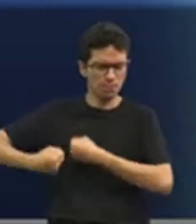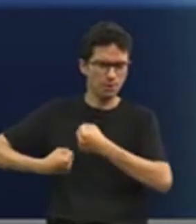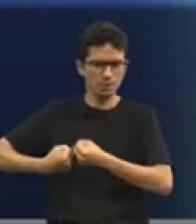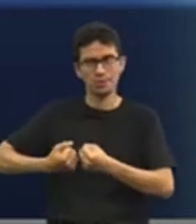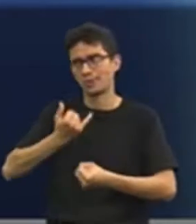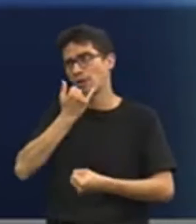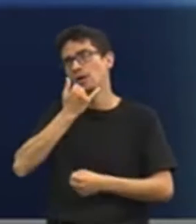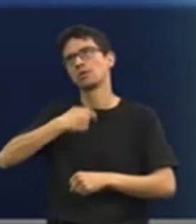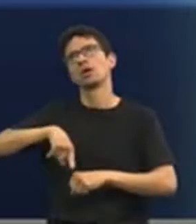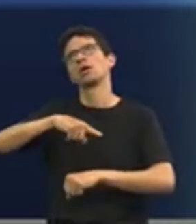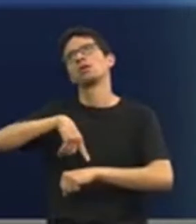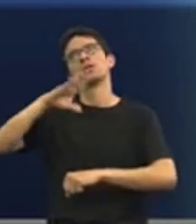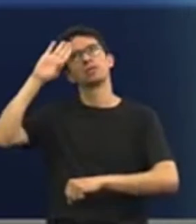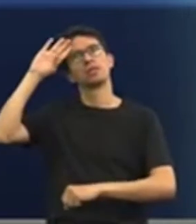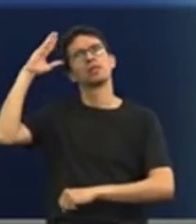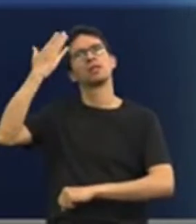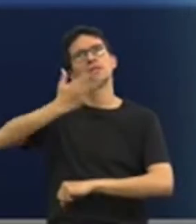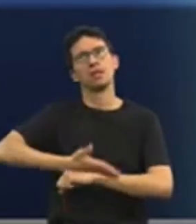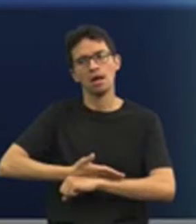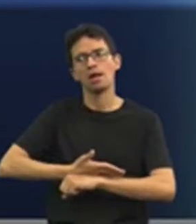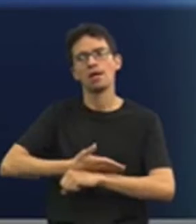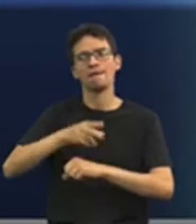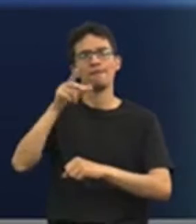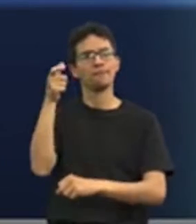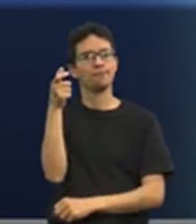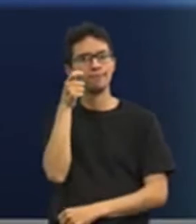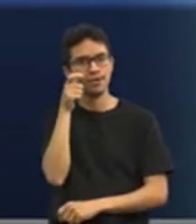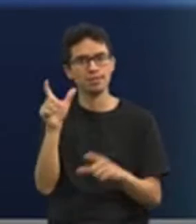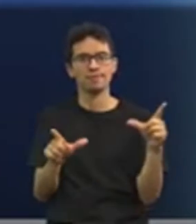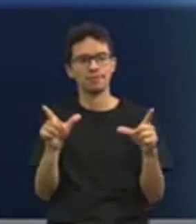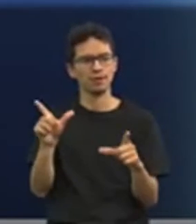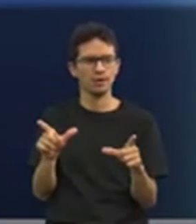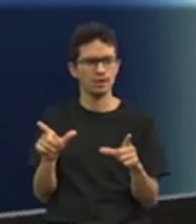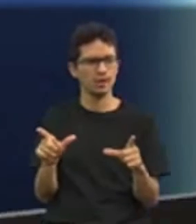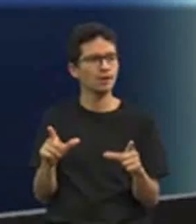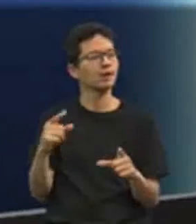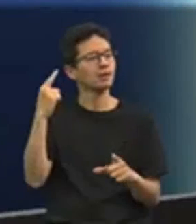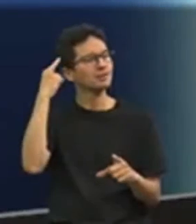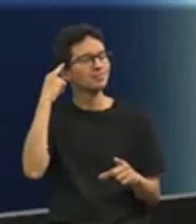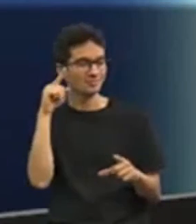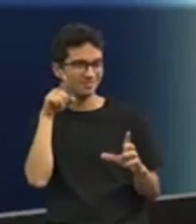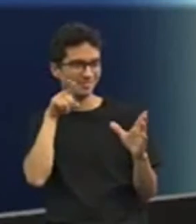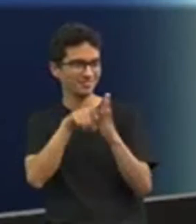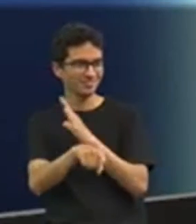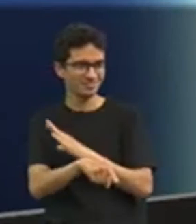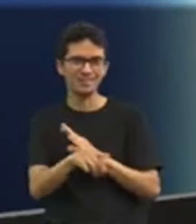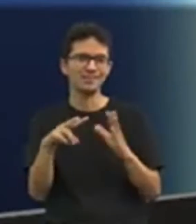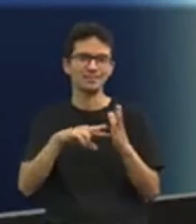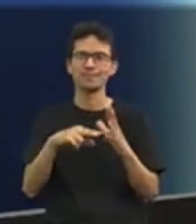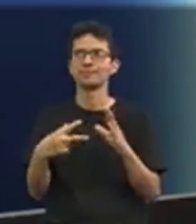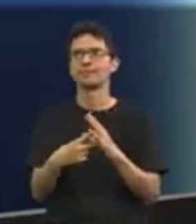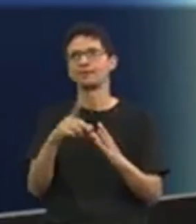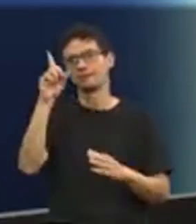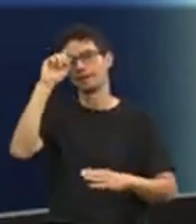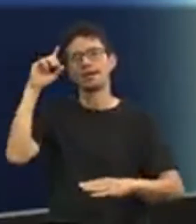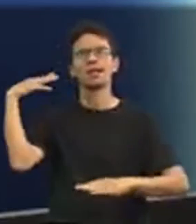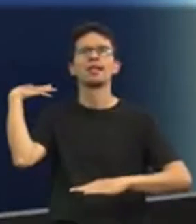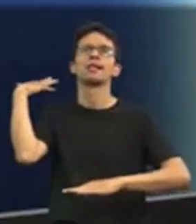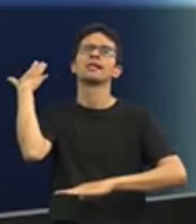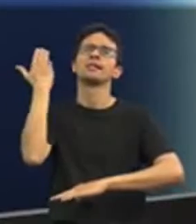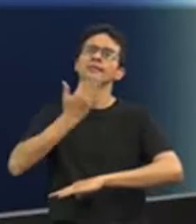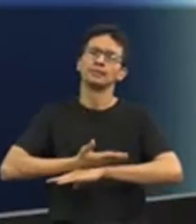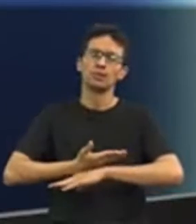não e o dia todo no sofá vendo TV Olha o que que significa ficar o dia todo no sofá